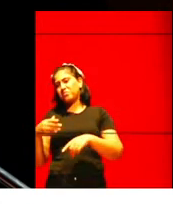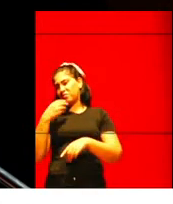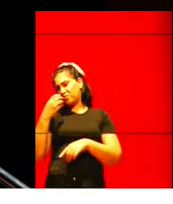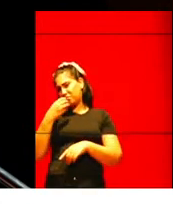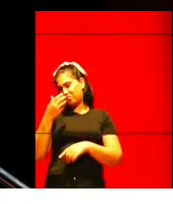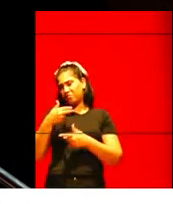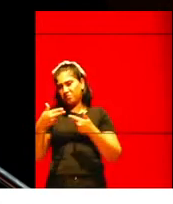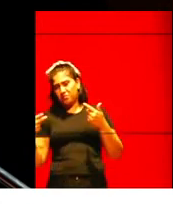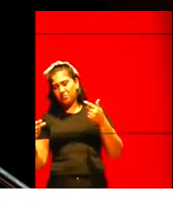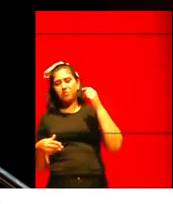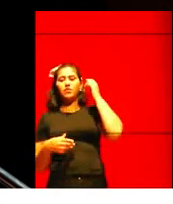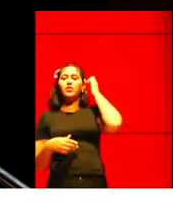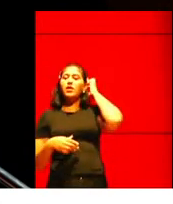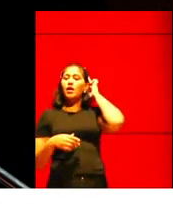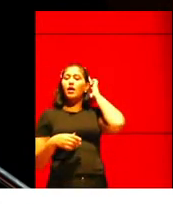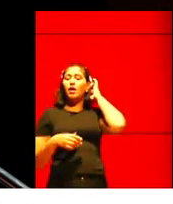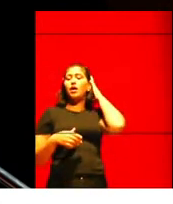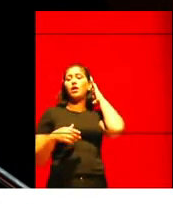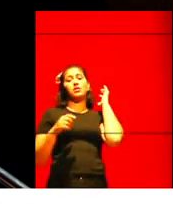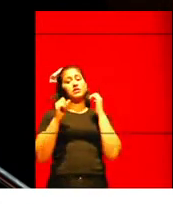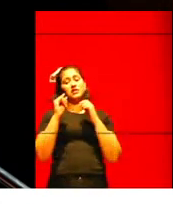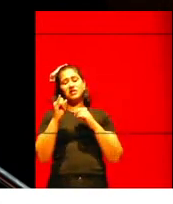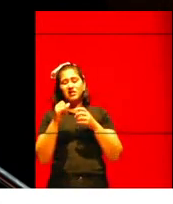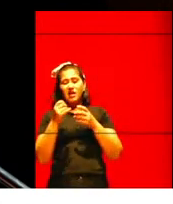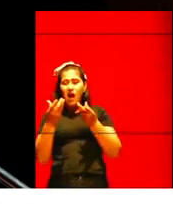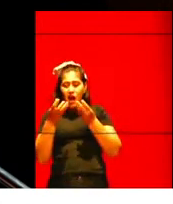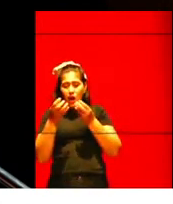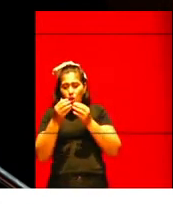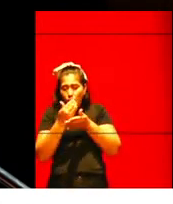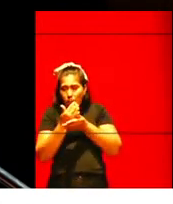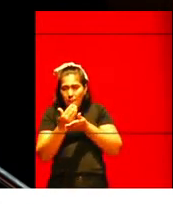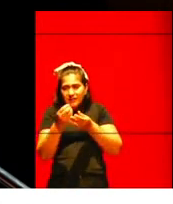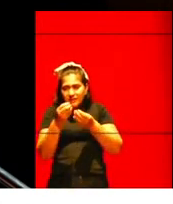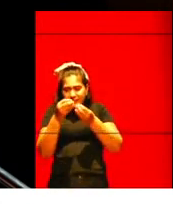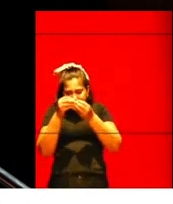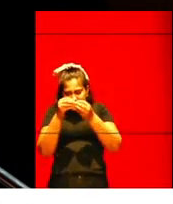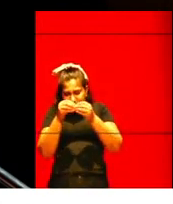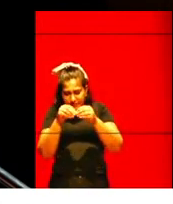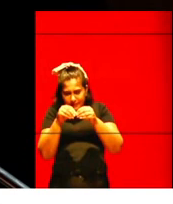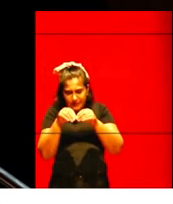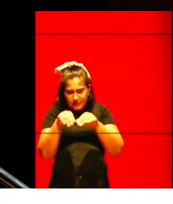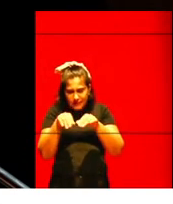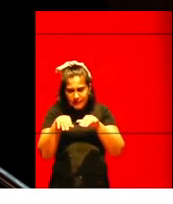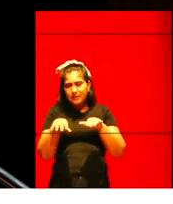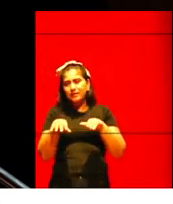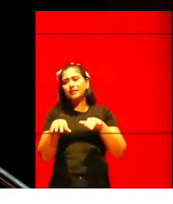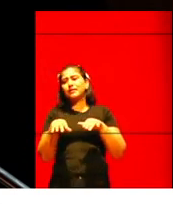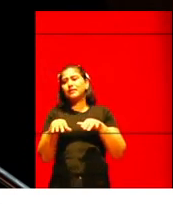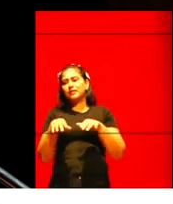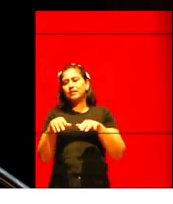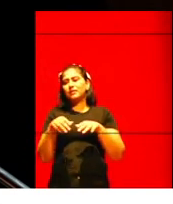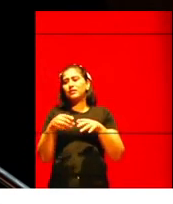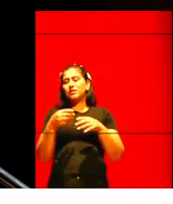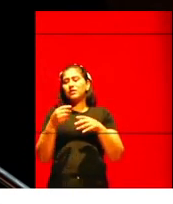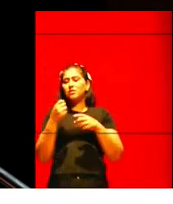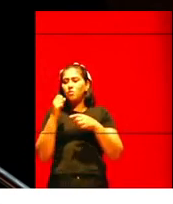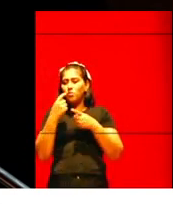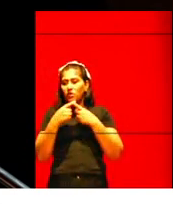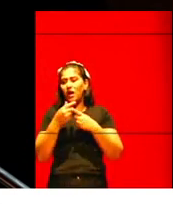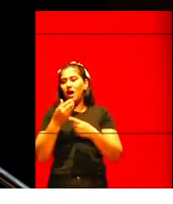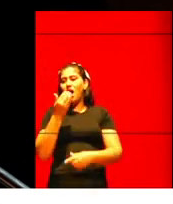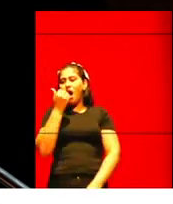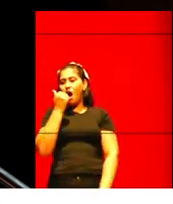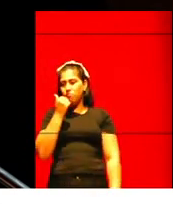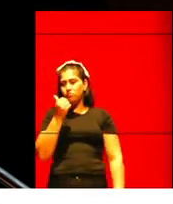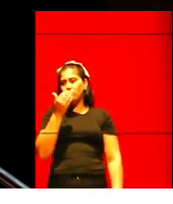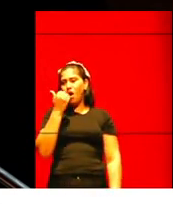a ser degradado, começa a ser quebrado, e vocês sabem que o amido ele começa a desesconder da nossa saliva, ele vai começar